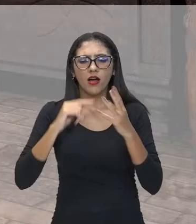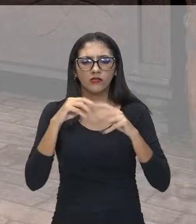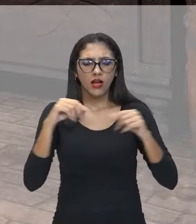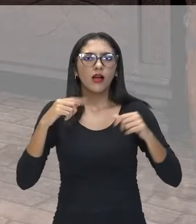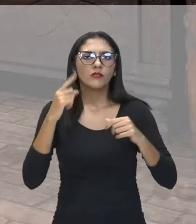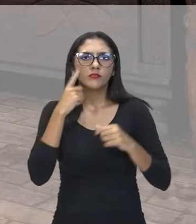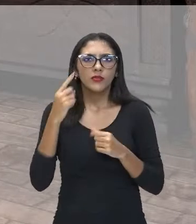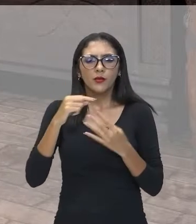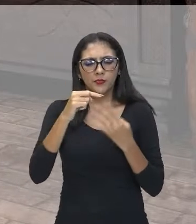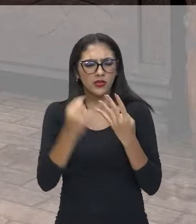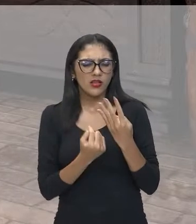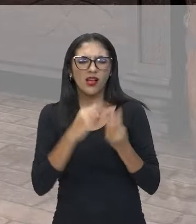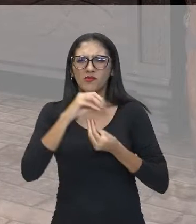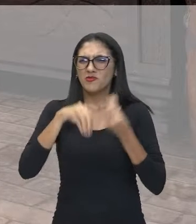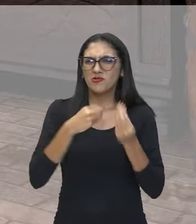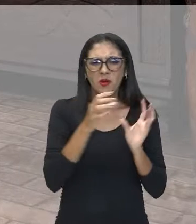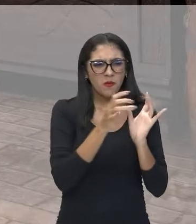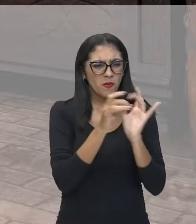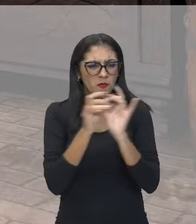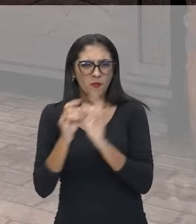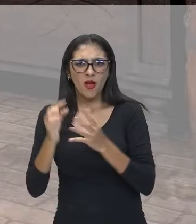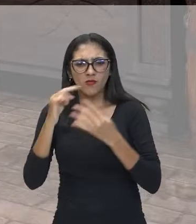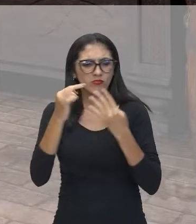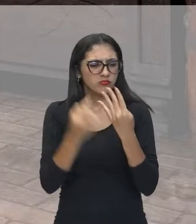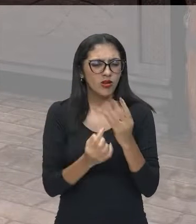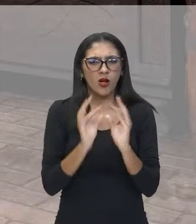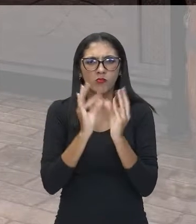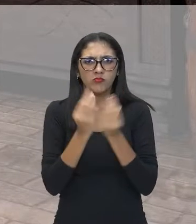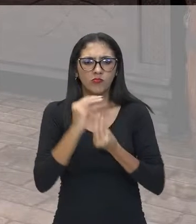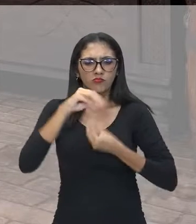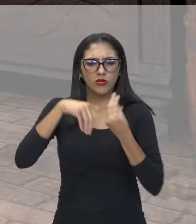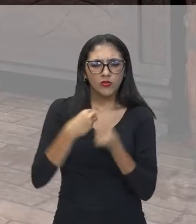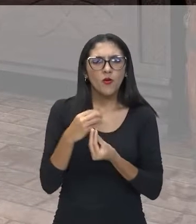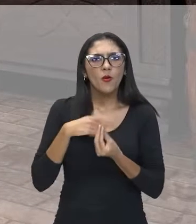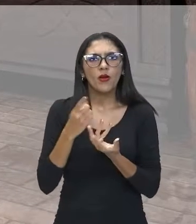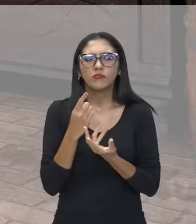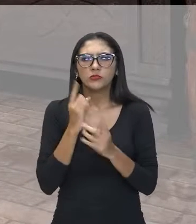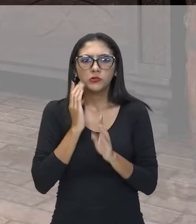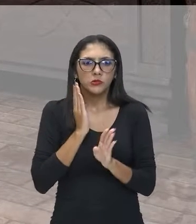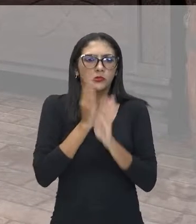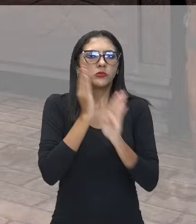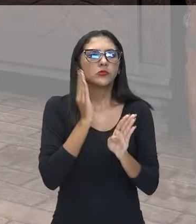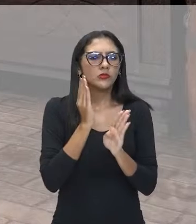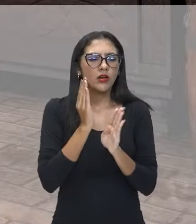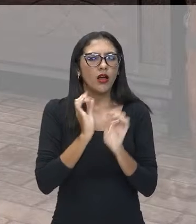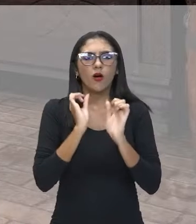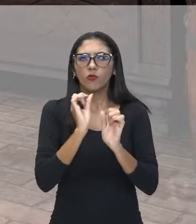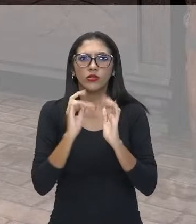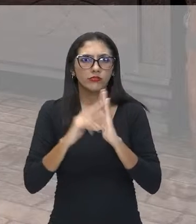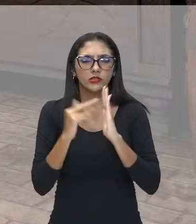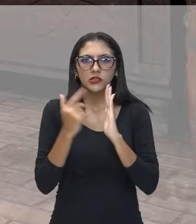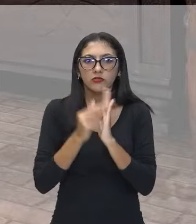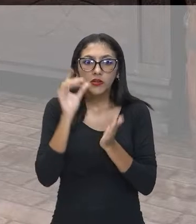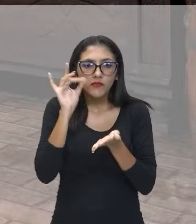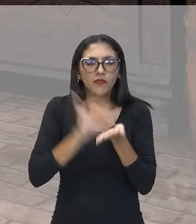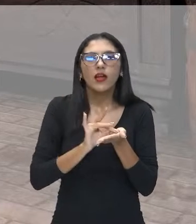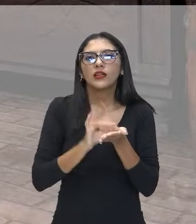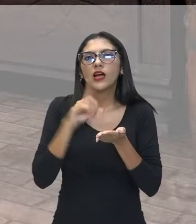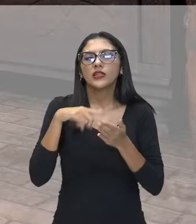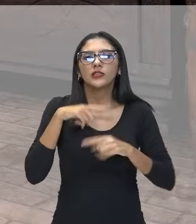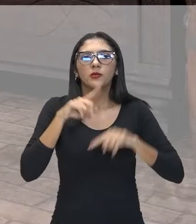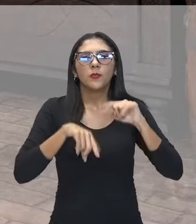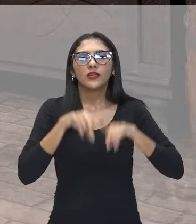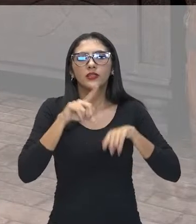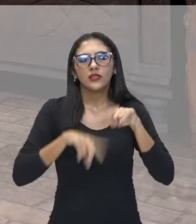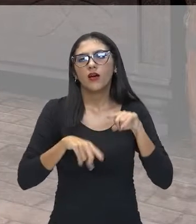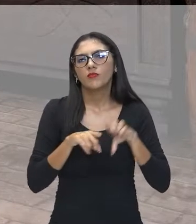combinados assim de diversas maneiras para tentar, né, descobrir justamente o que seria essa pedra filosofal, e ela, na verdade,